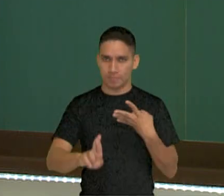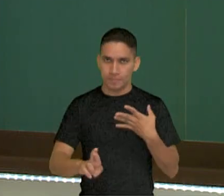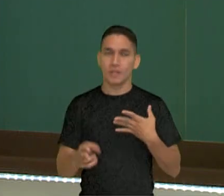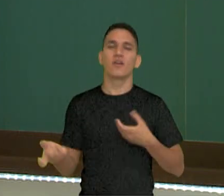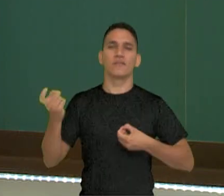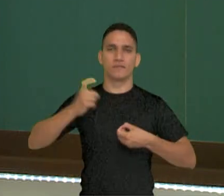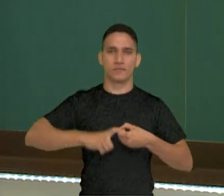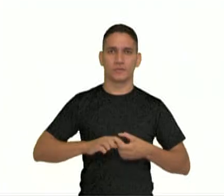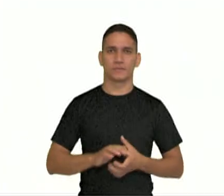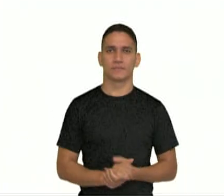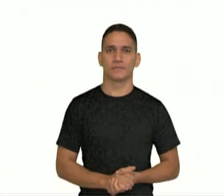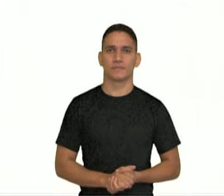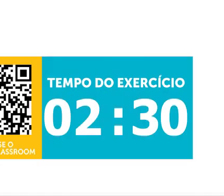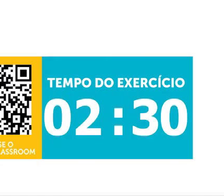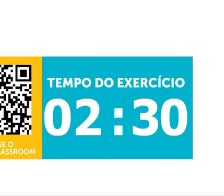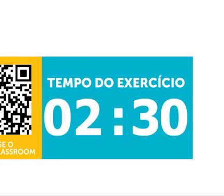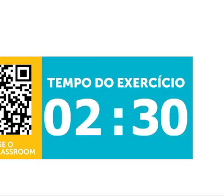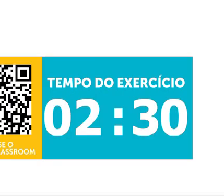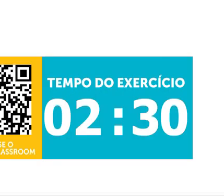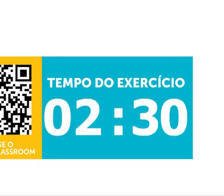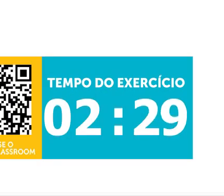questão e eu logo volto.